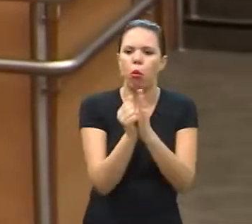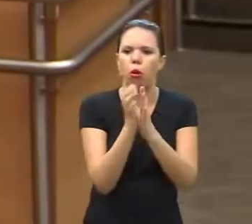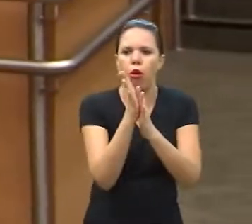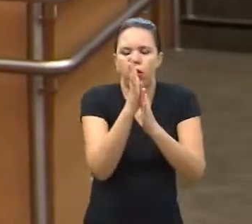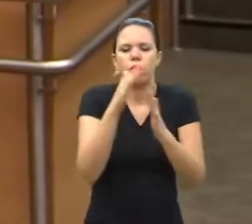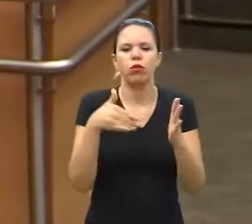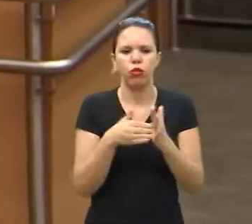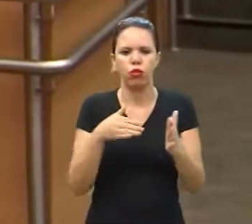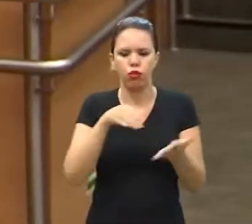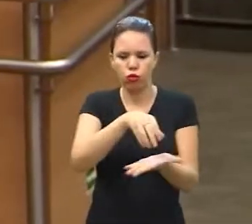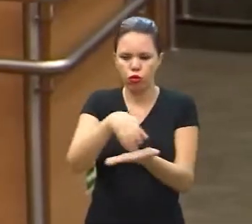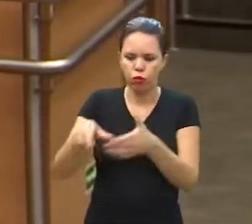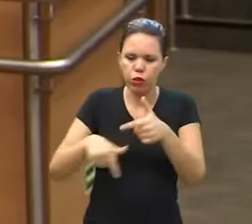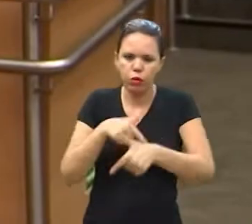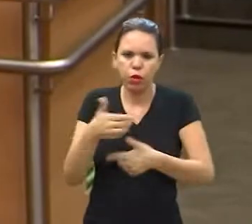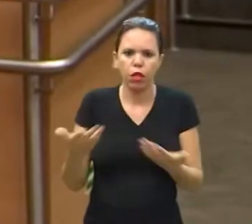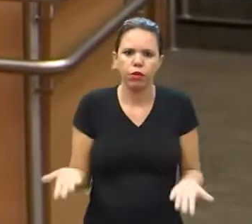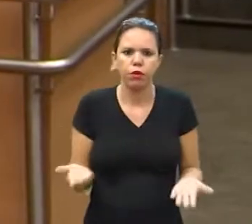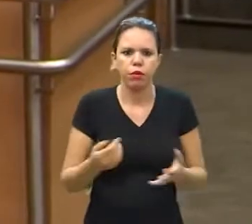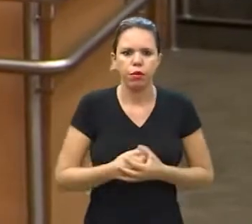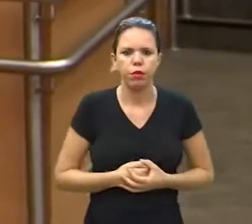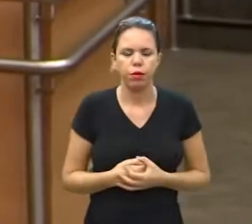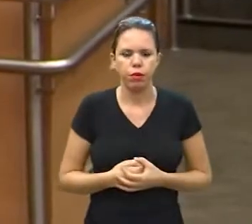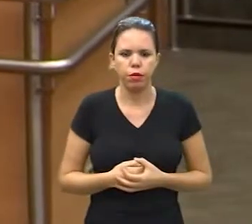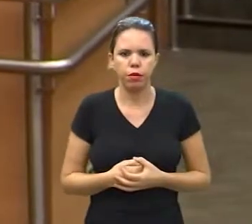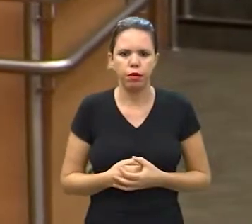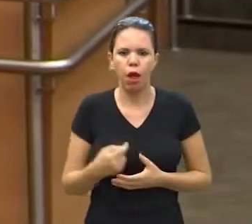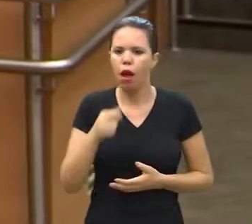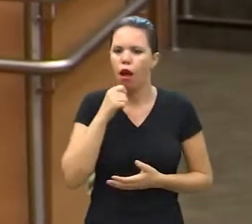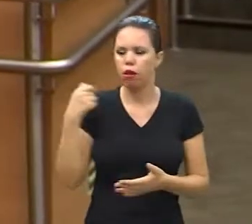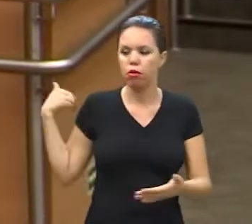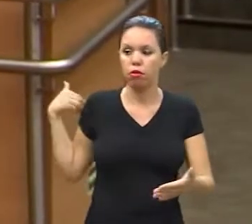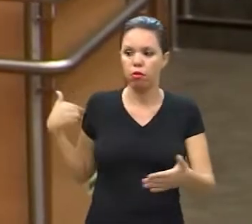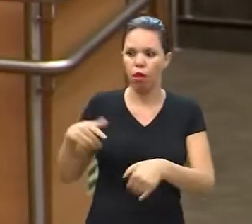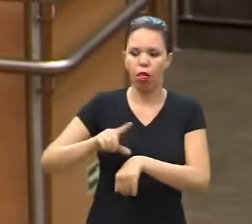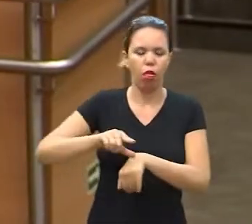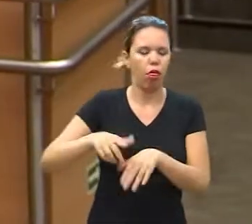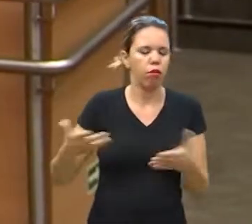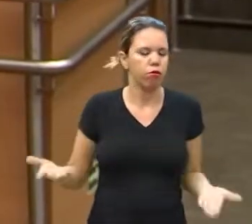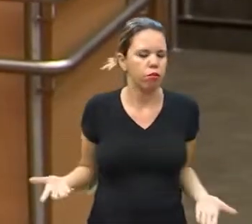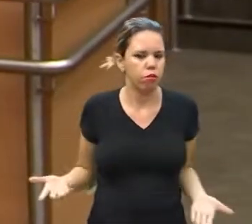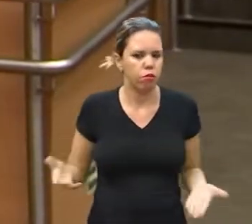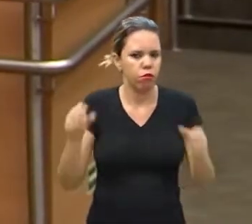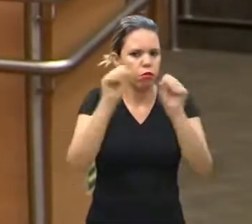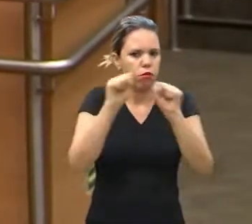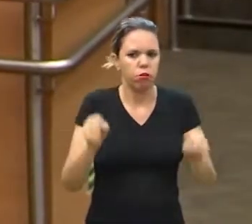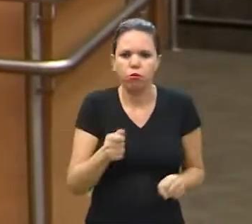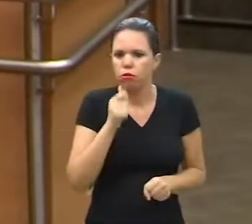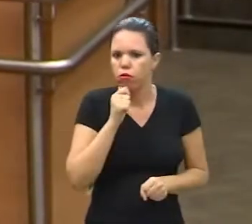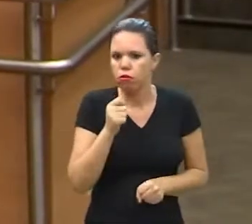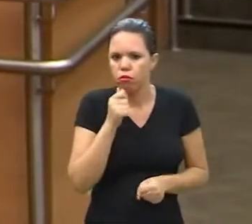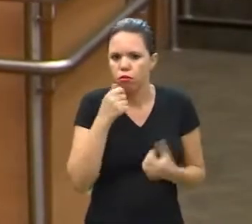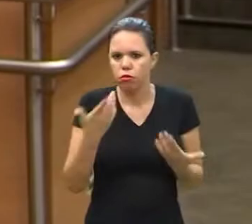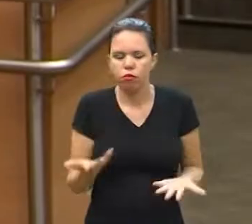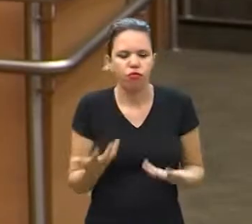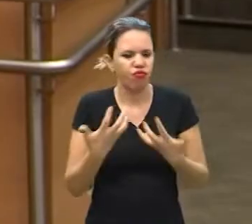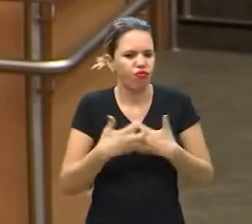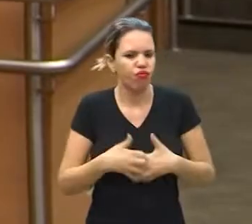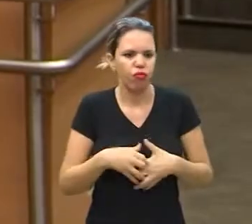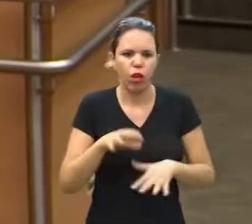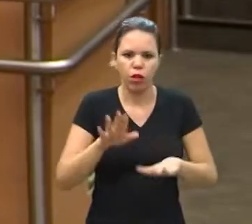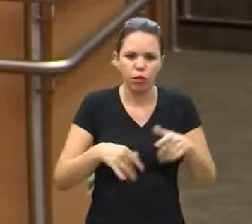emperra todos os setores. Nós praticamente estamos na época das cavernas. O sistema